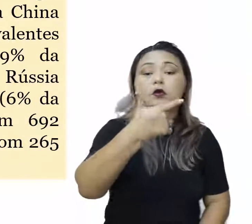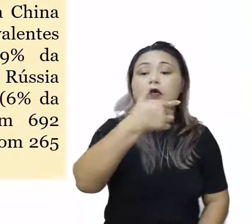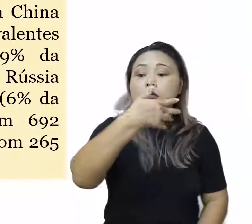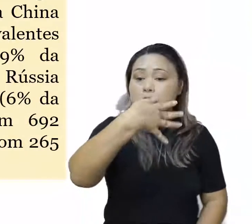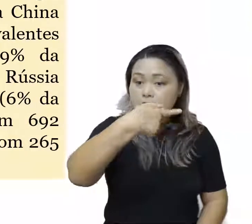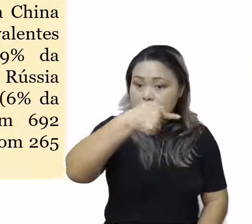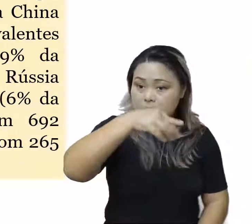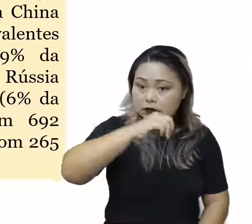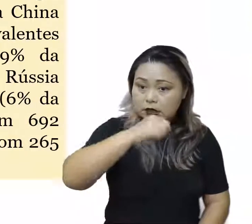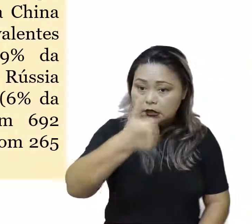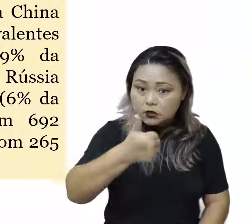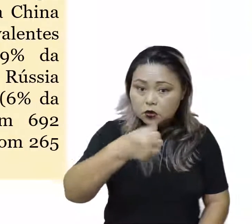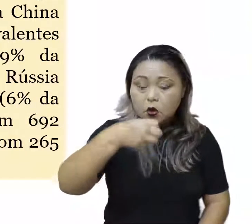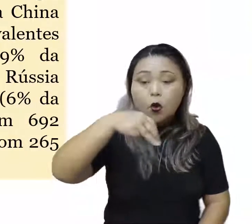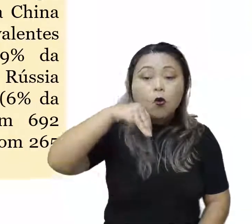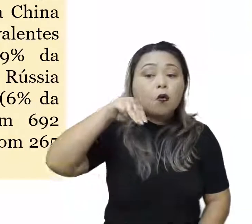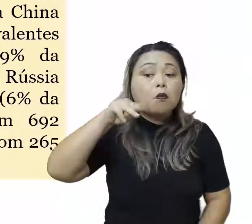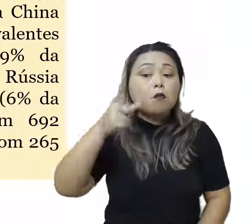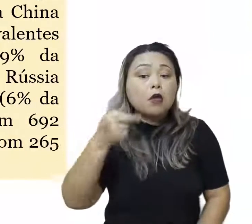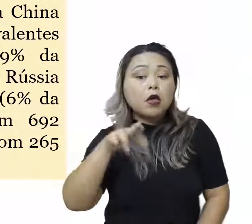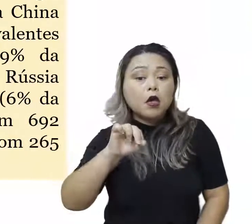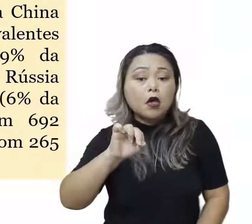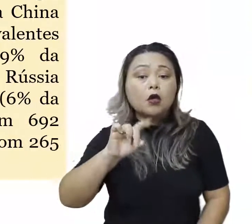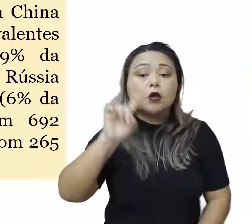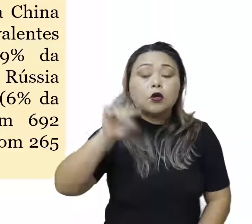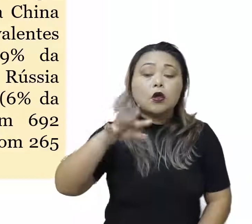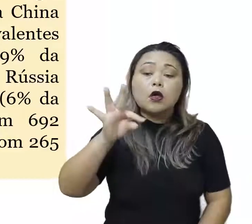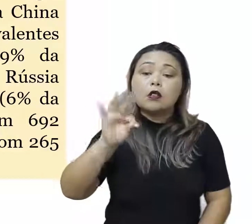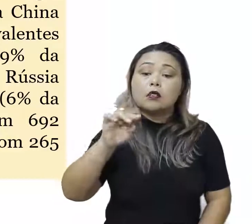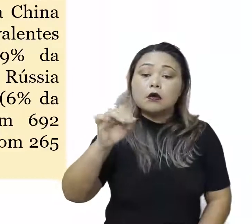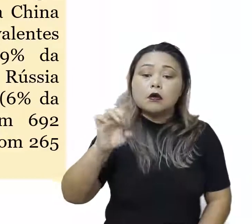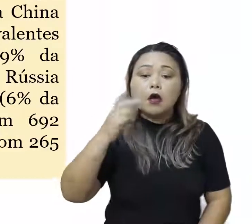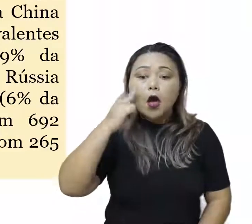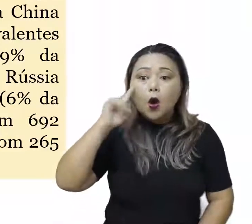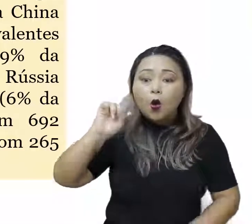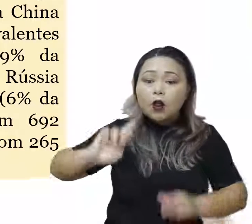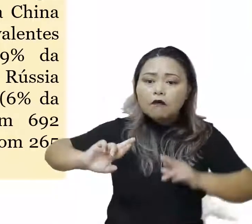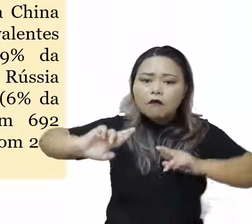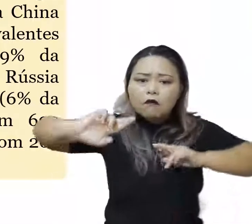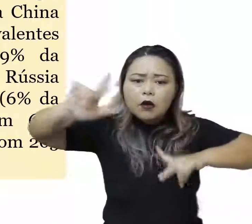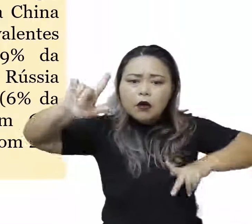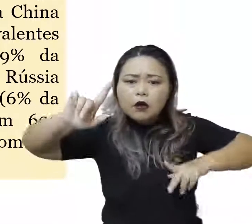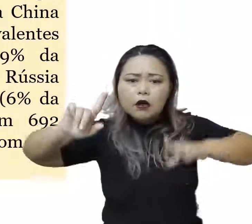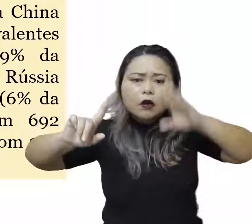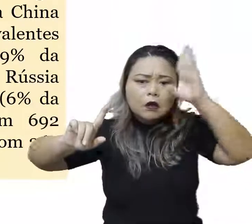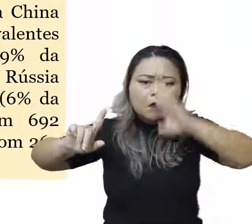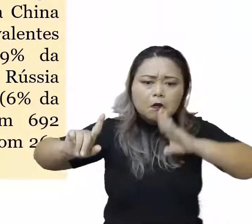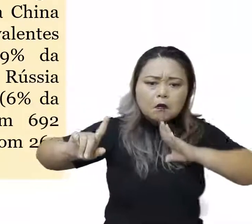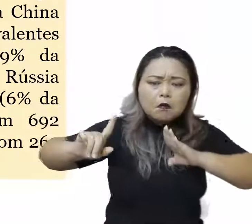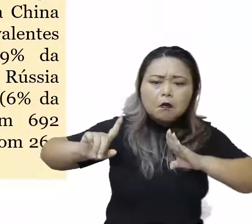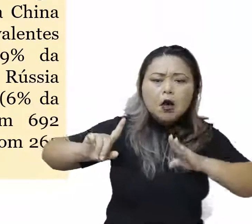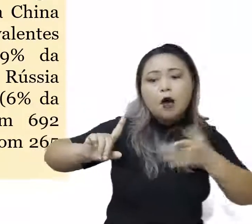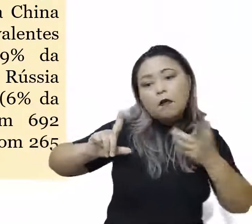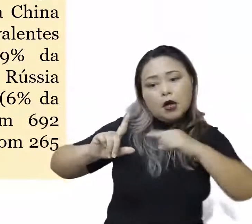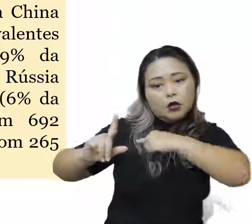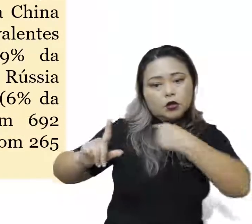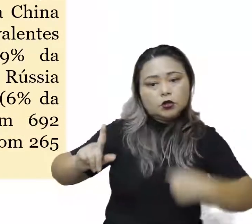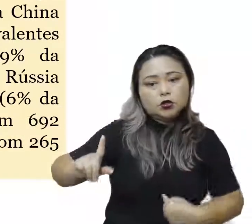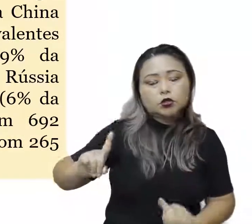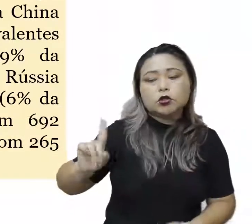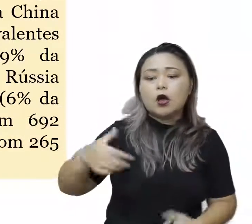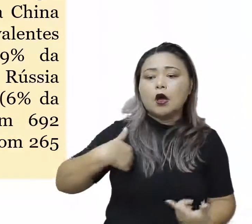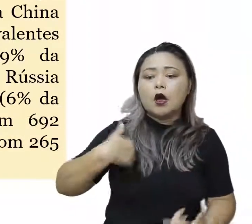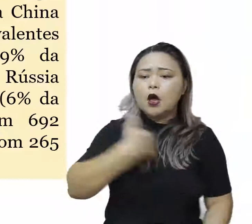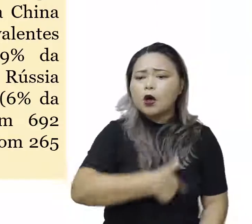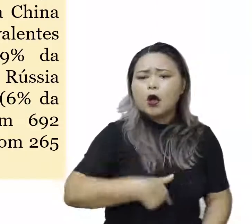Índia e, finalmente, o Brasil. Olha a diferença do Brasil para a China. Claro, professor, a China,